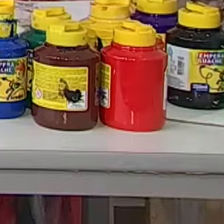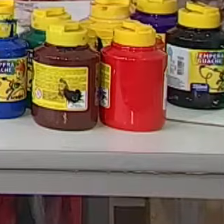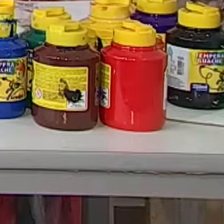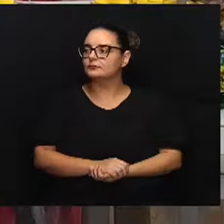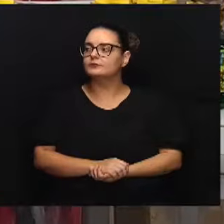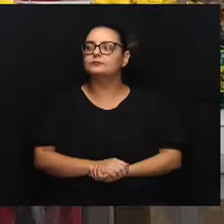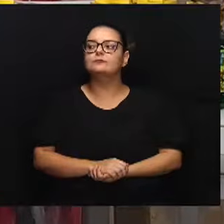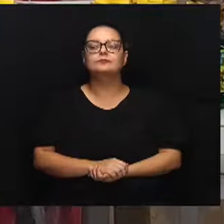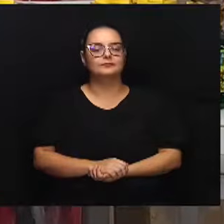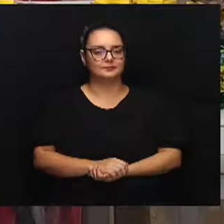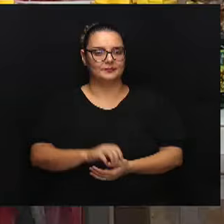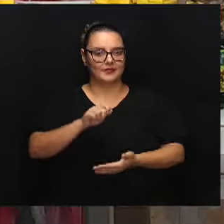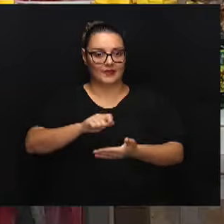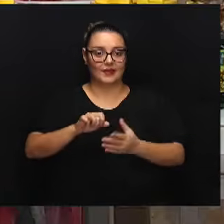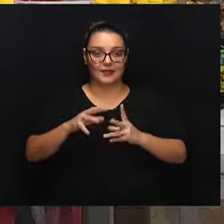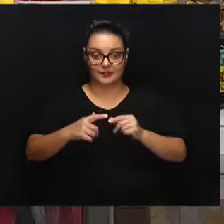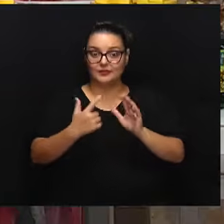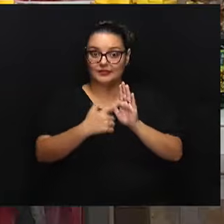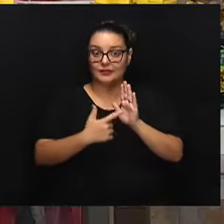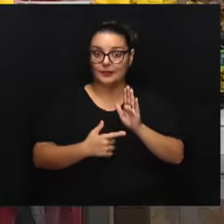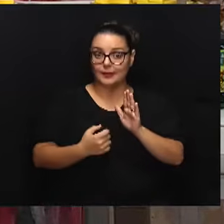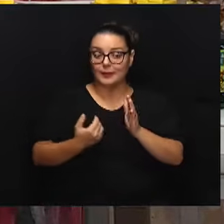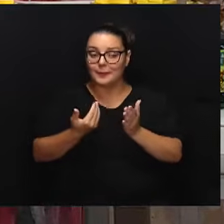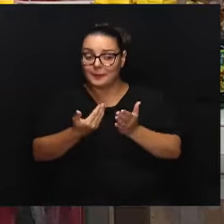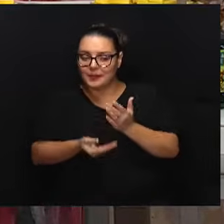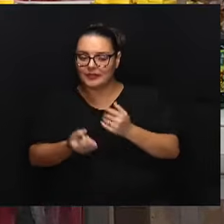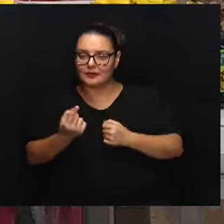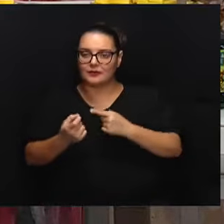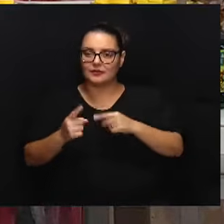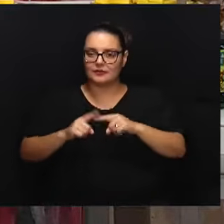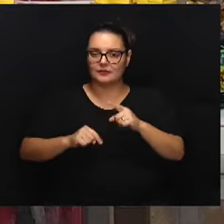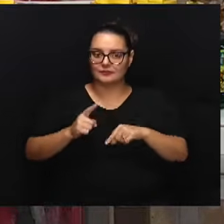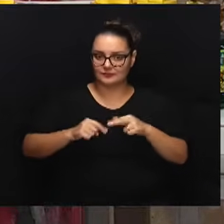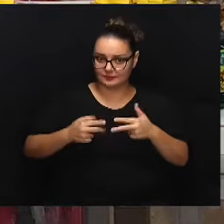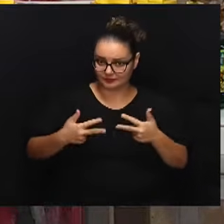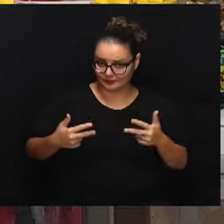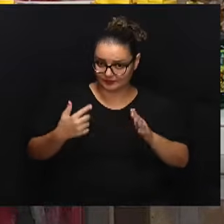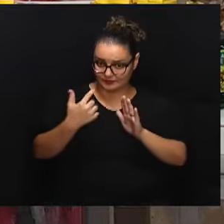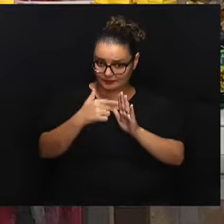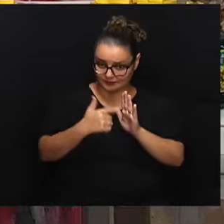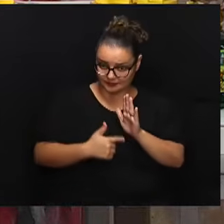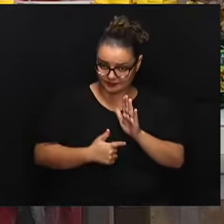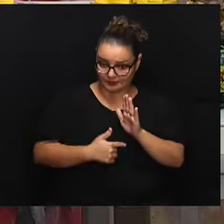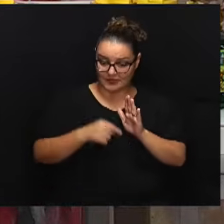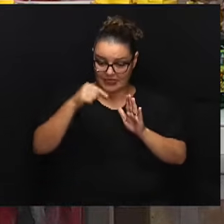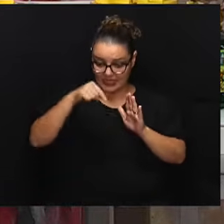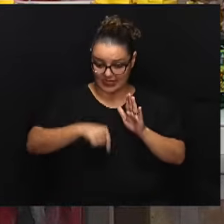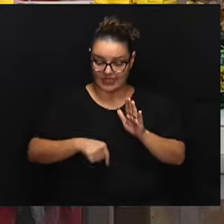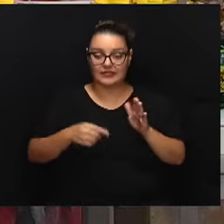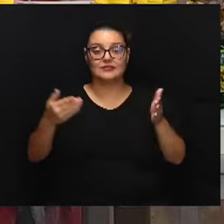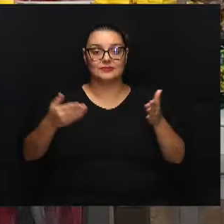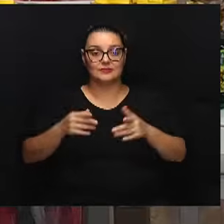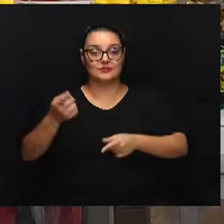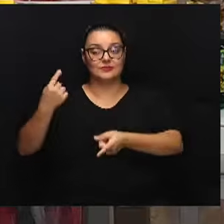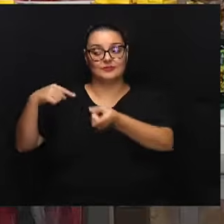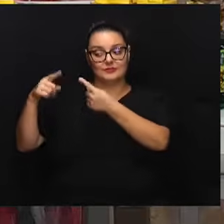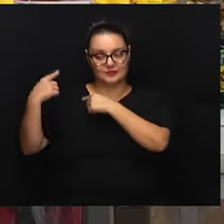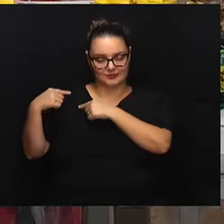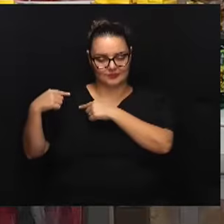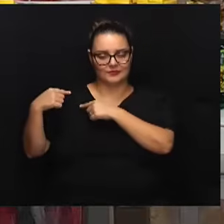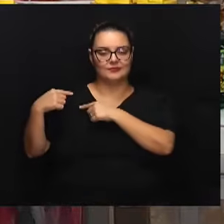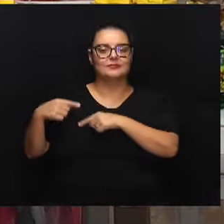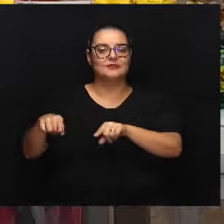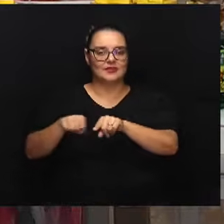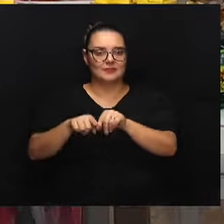Anotou toda a lista? Se você perdeu algum item, fica tranquilo, porque esse episódio de hoje e os outros já gravados vai para o